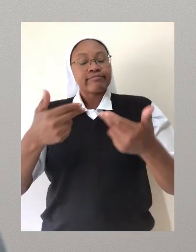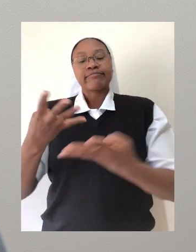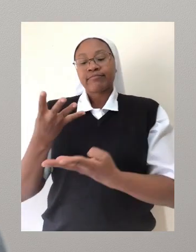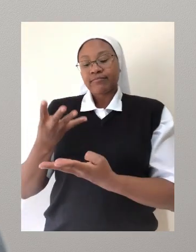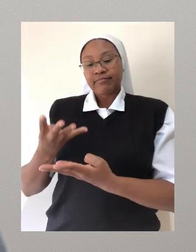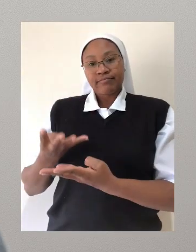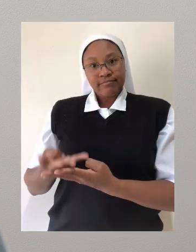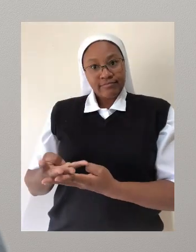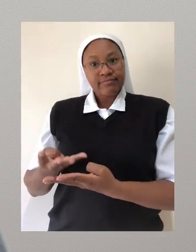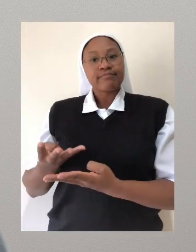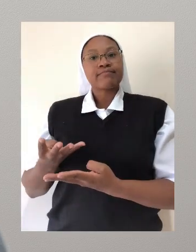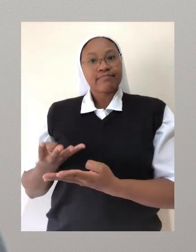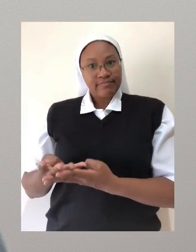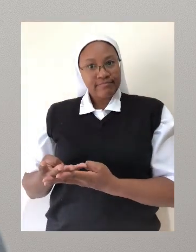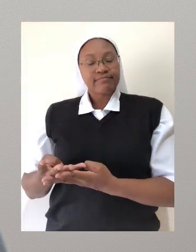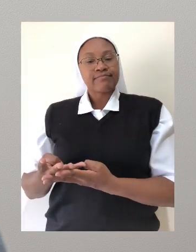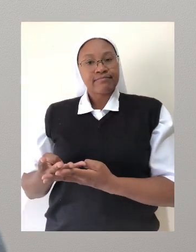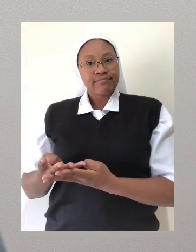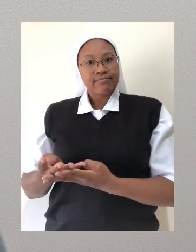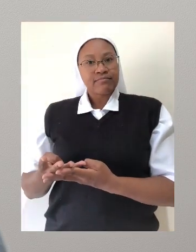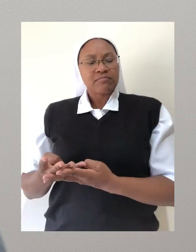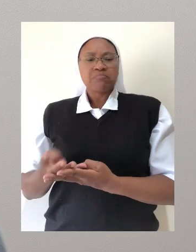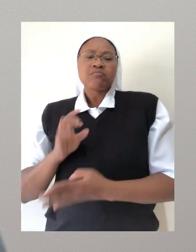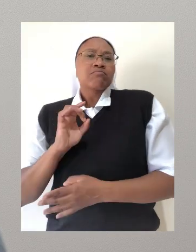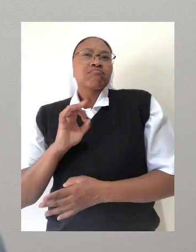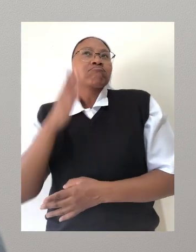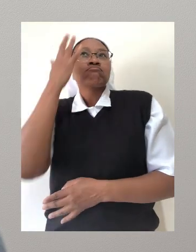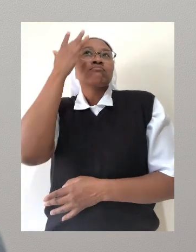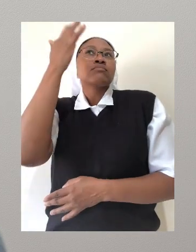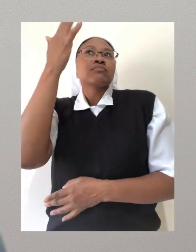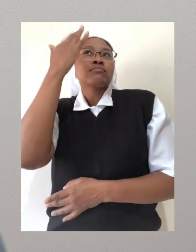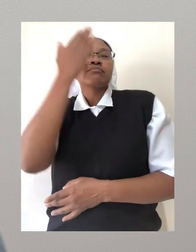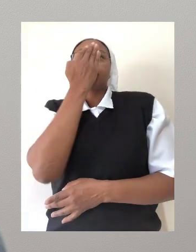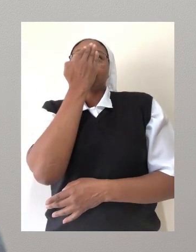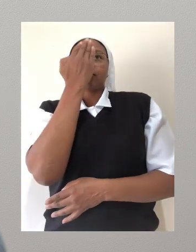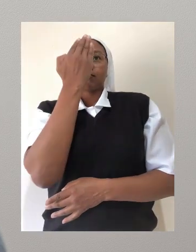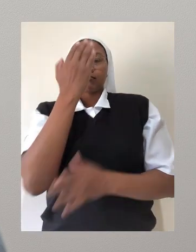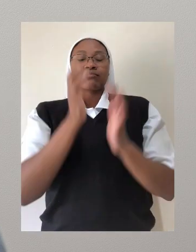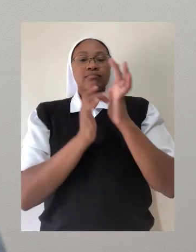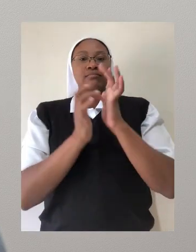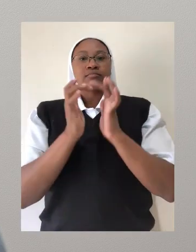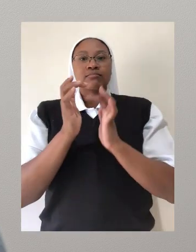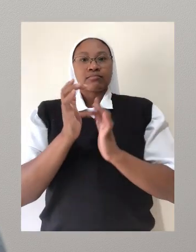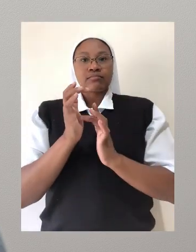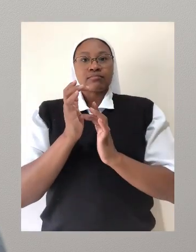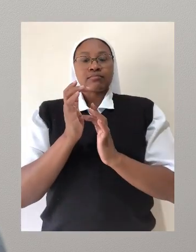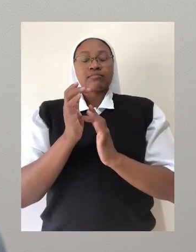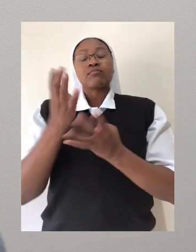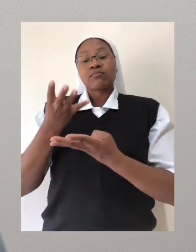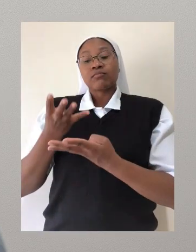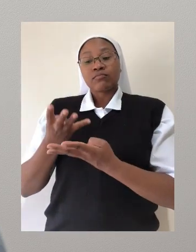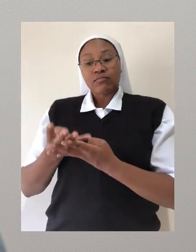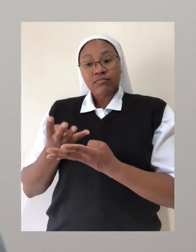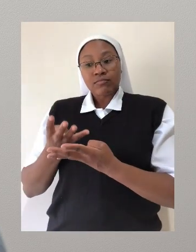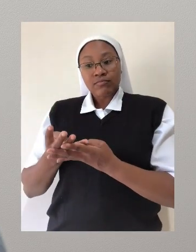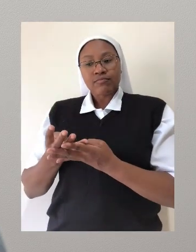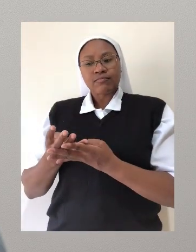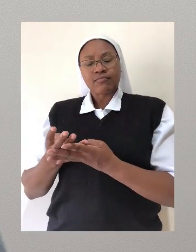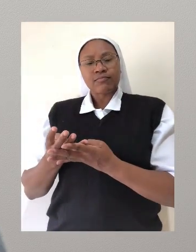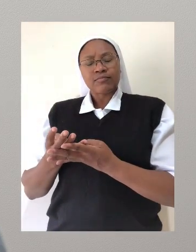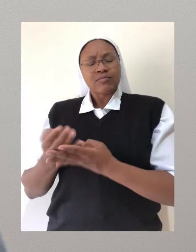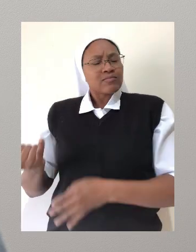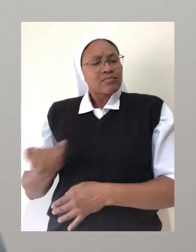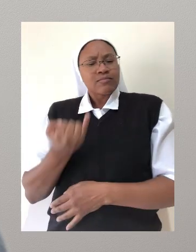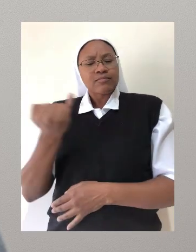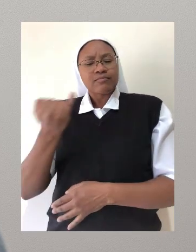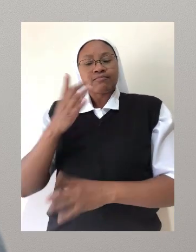é confessar-se. Confessar-se não é somente imaginar que está diante de Jesus Cristo. O confessar-se é